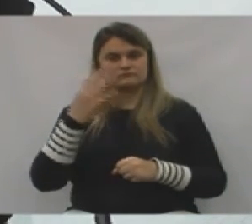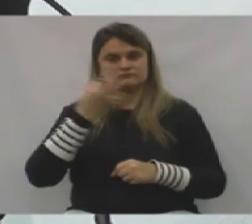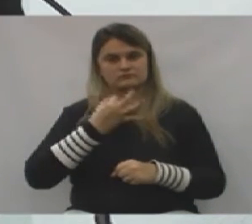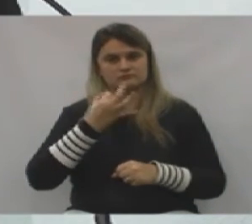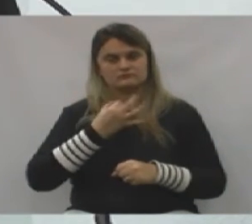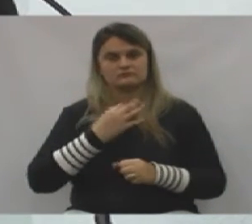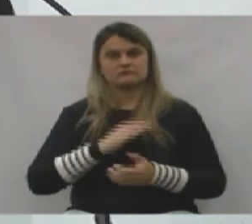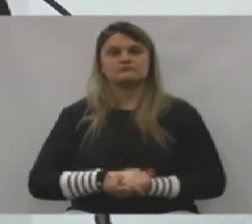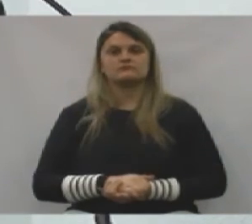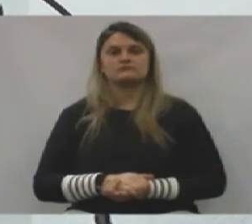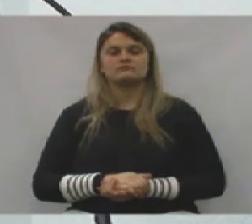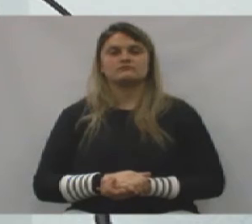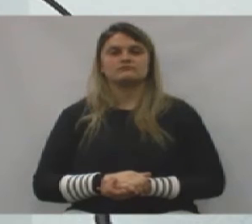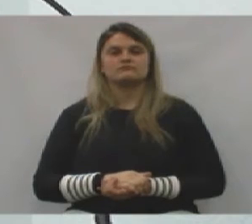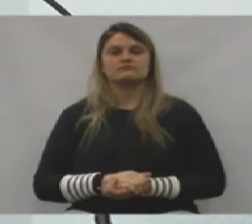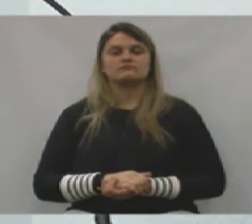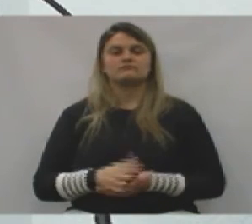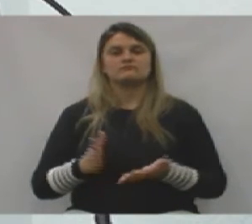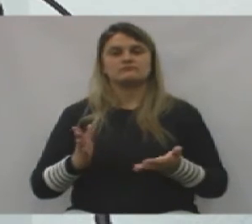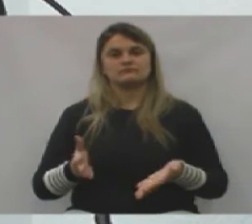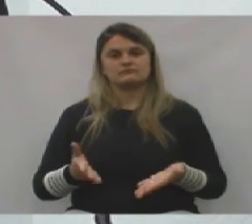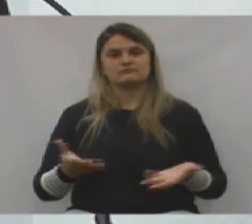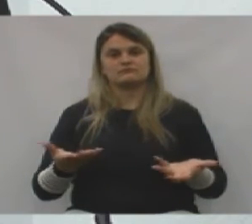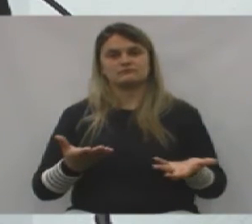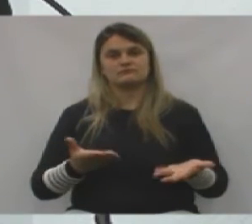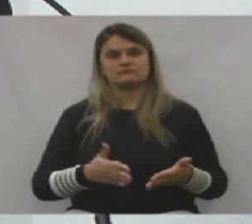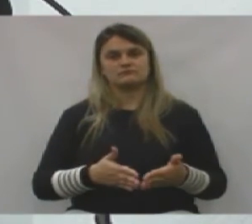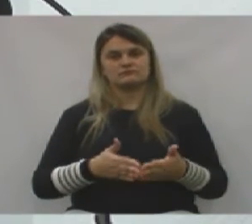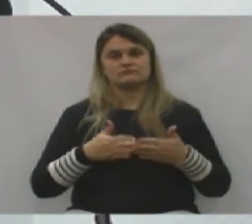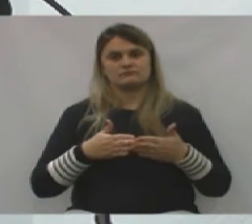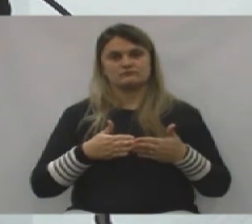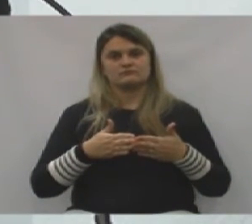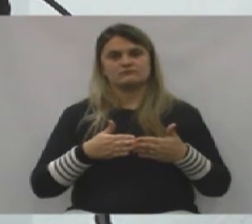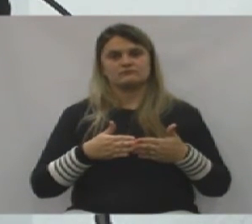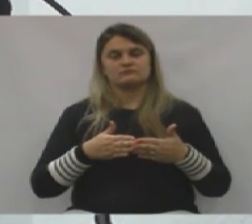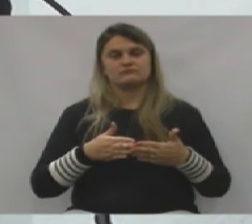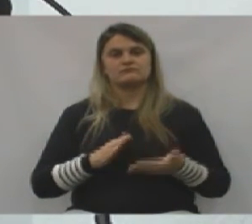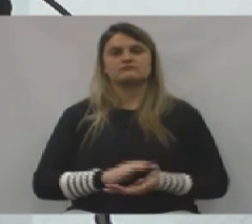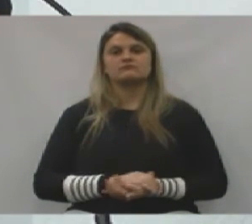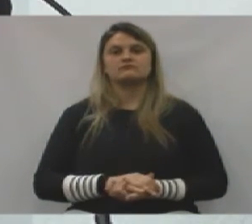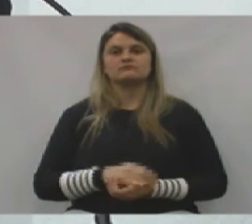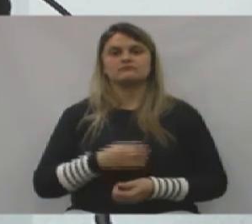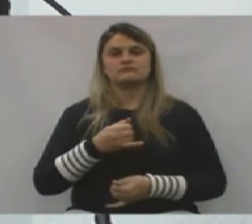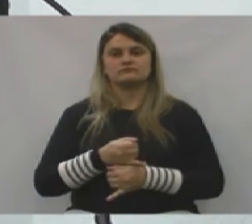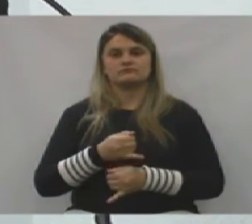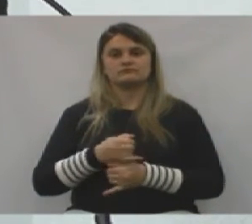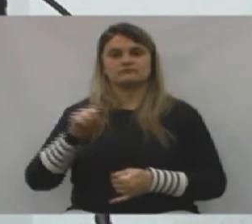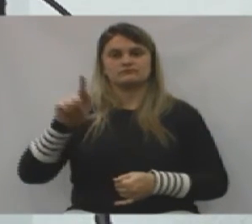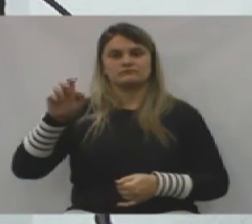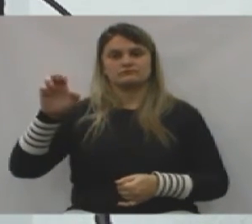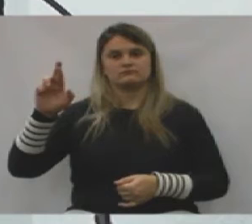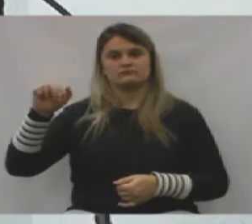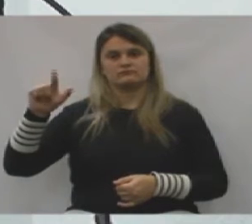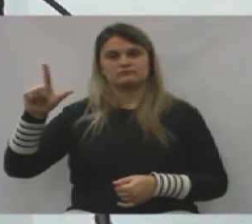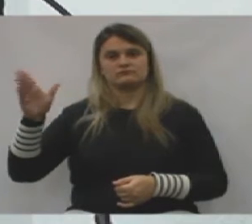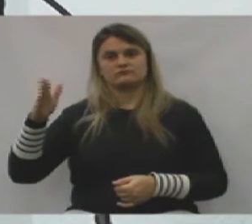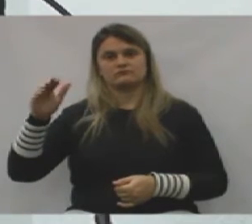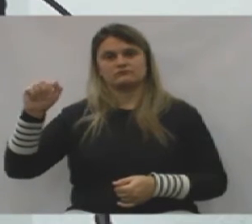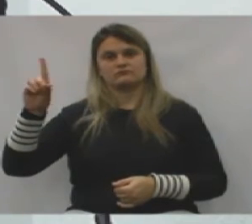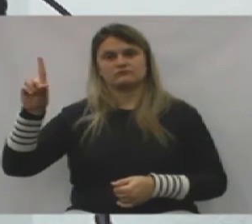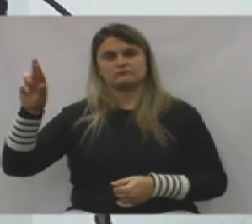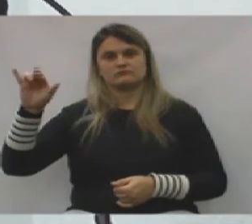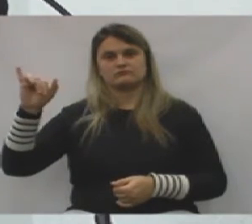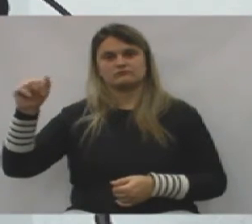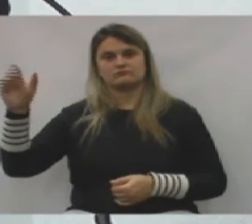disso. Sem mais delongas, então, eu quero pedir para o nosso diretor que apanhe lá,